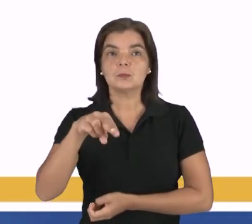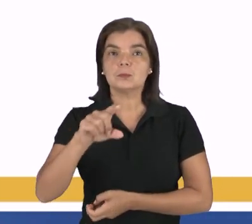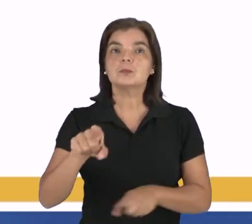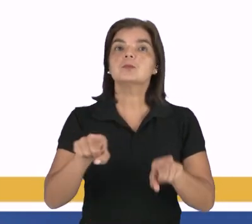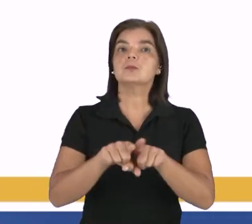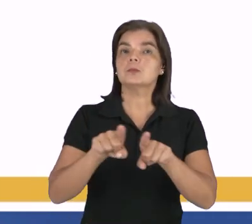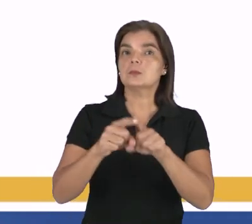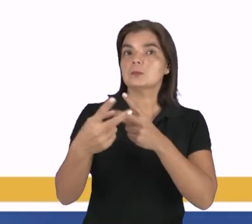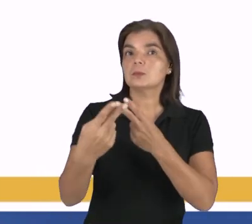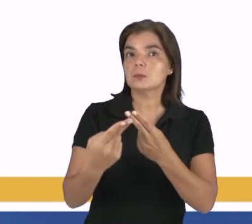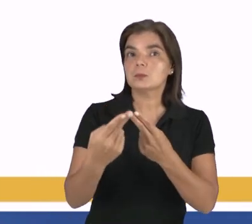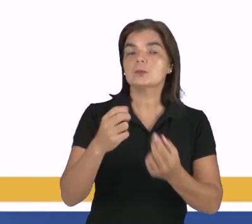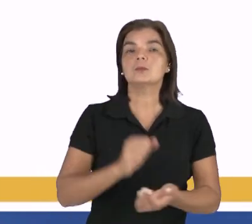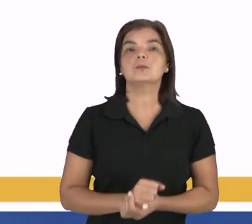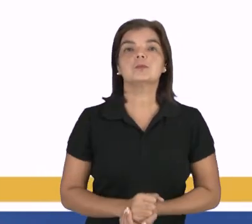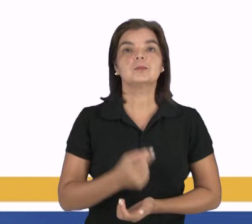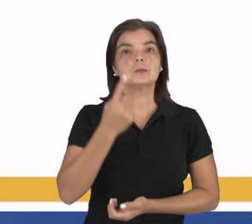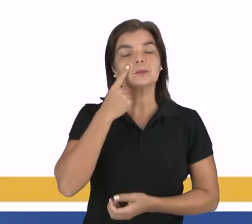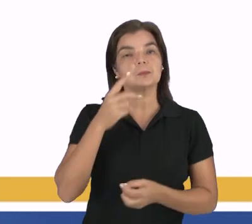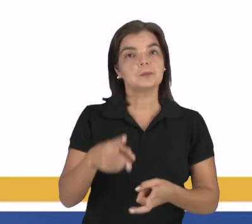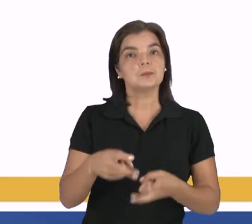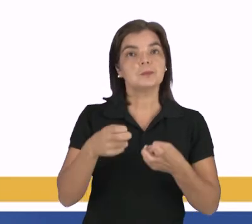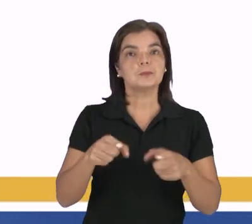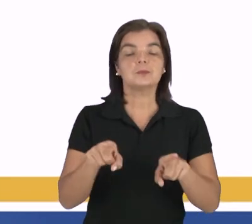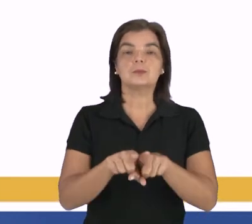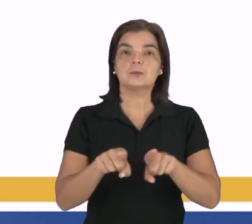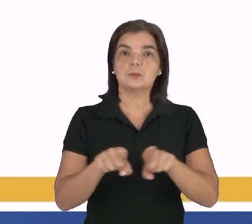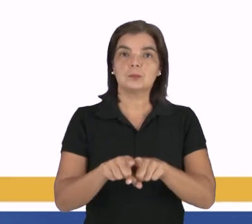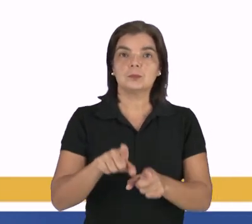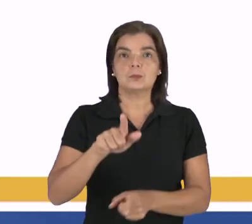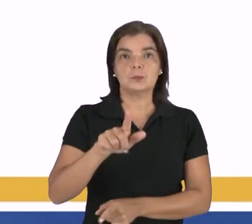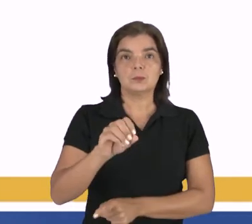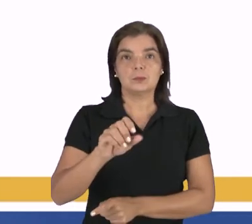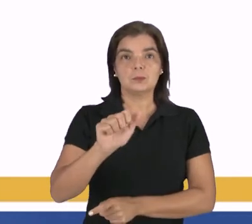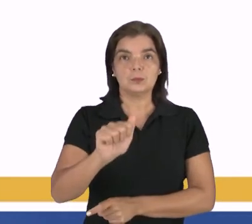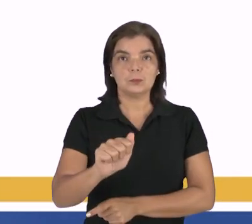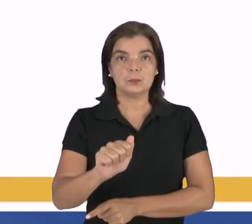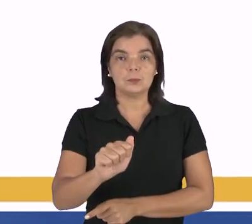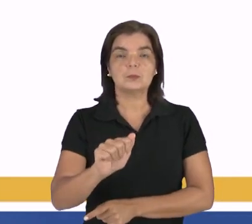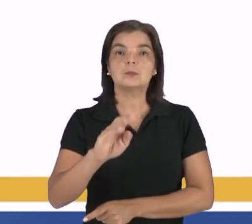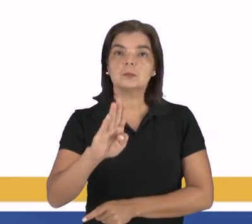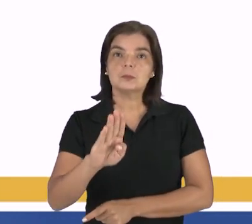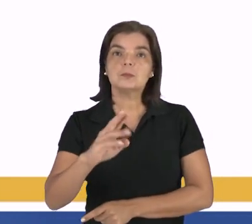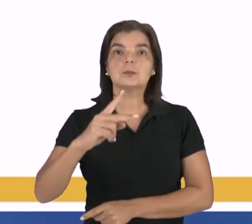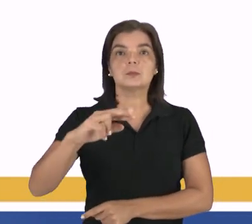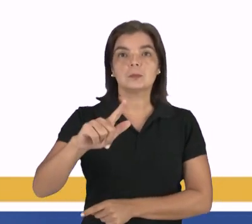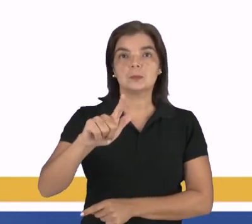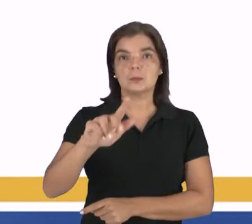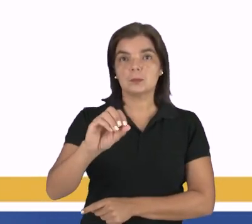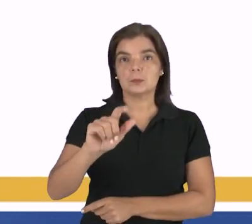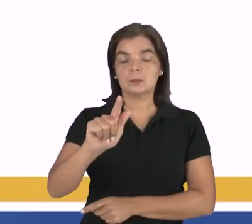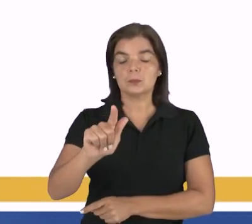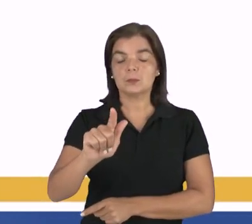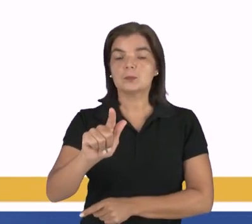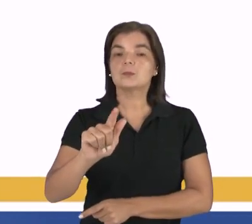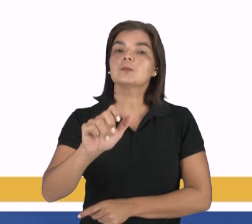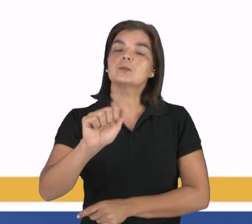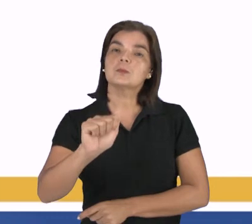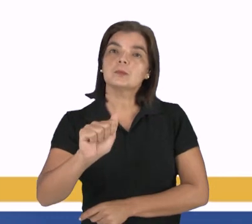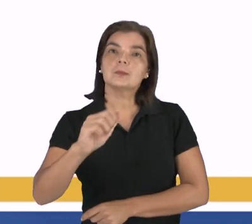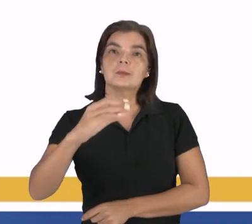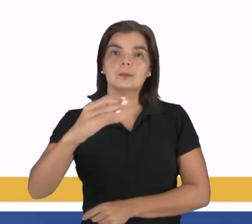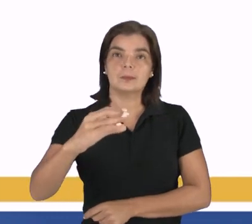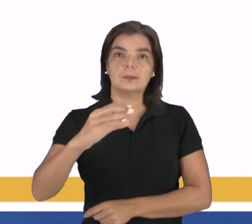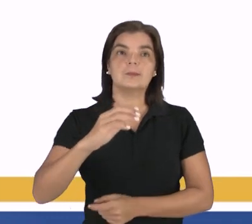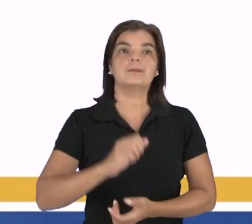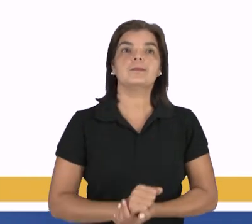logaritmandos também serão iguais. Então percebam pela nomenclatura de o log de B na base A é igual ao